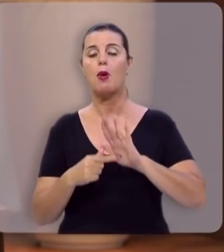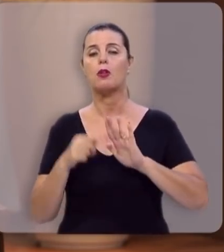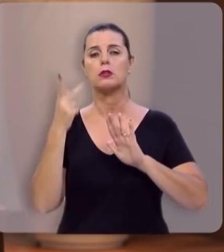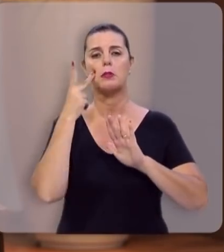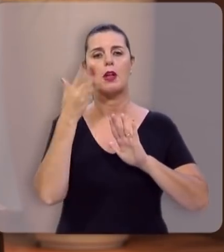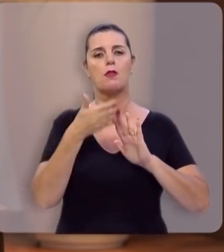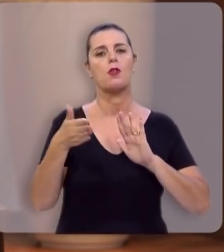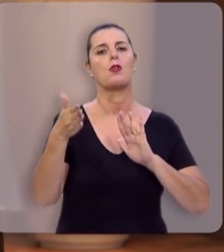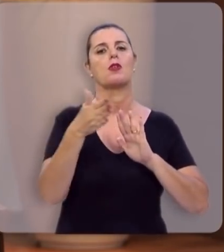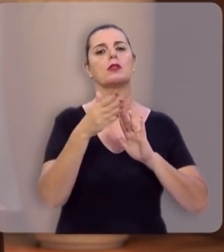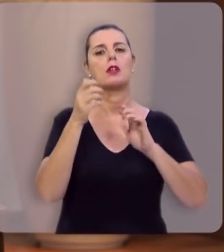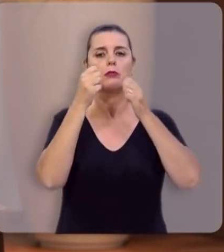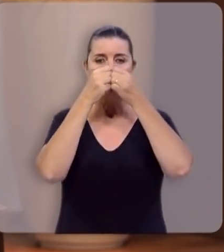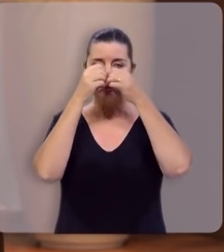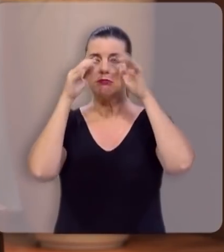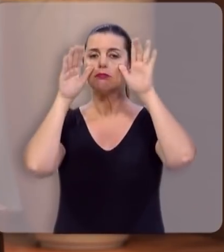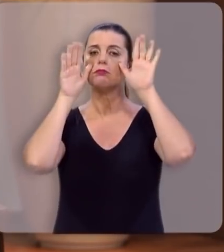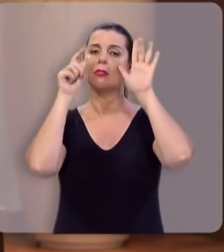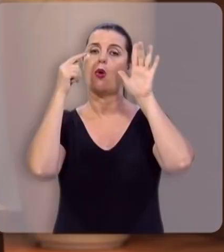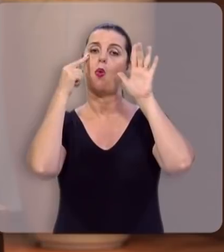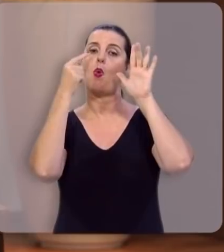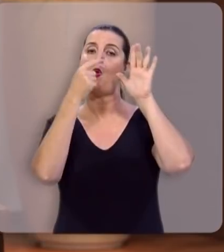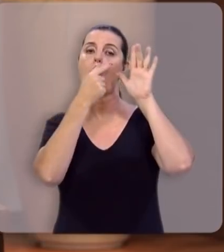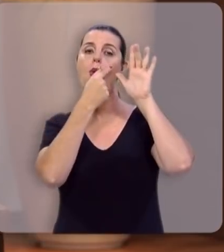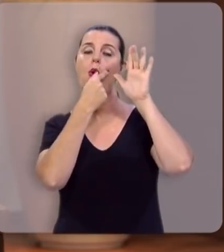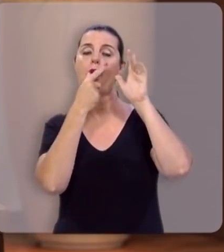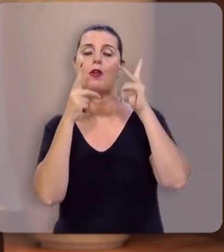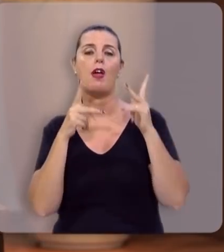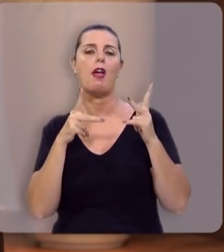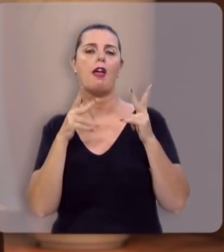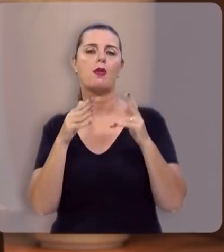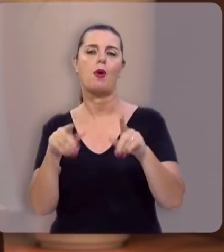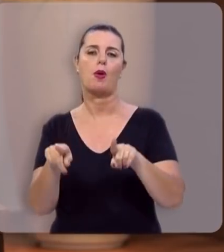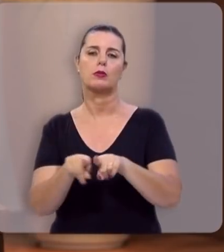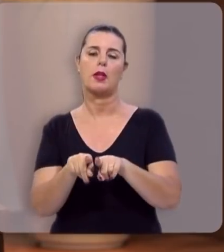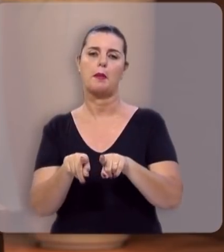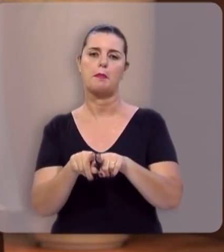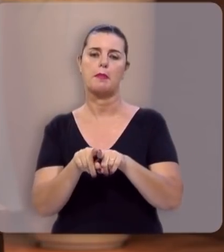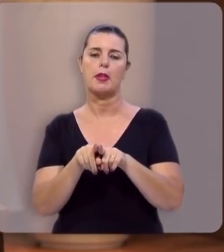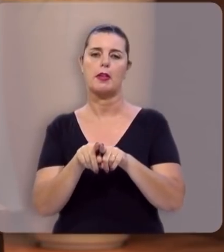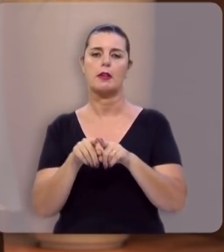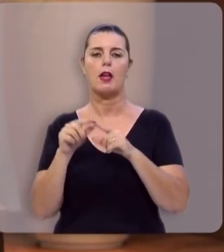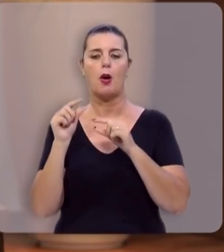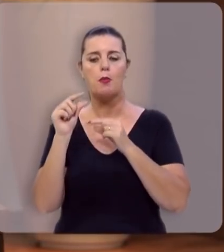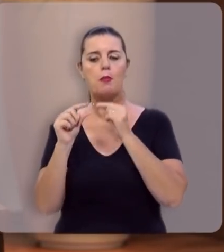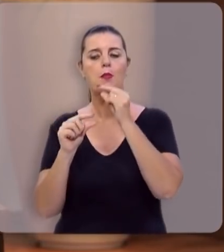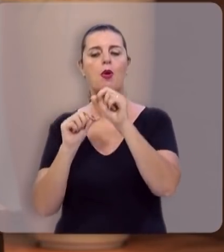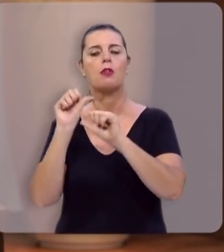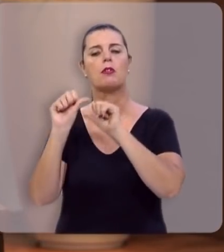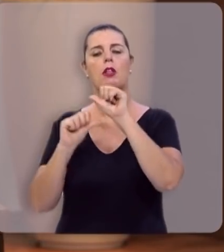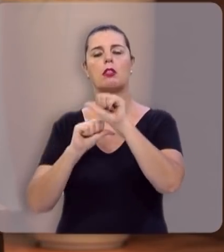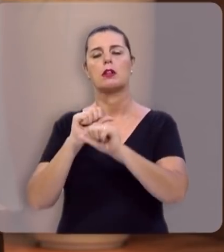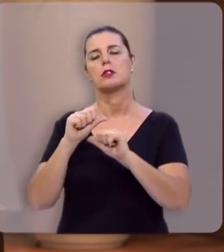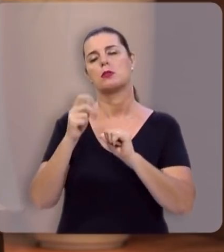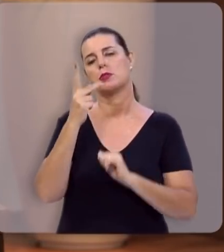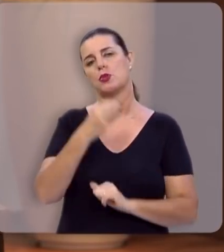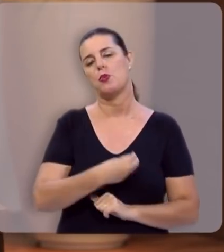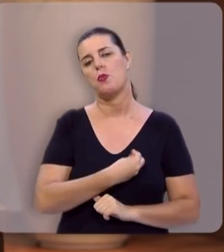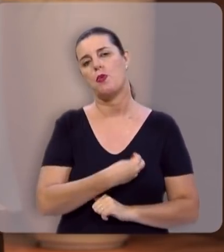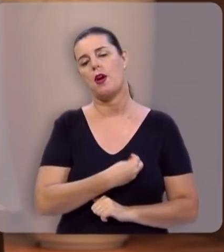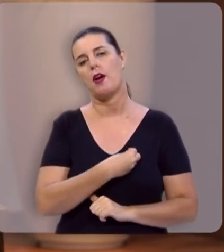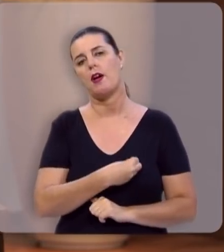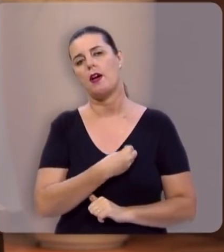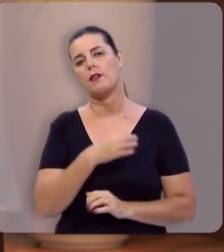que revela isso a você, que abre os seus olhos, é o mesmo que também gradativamente vai